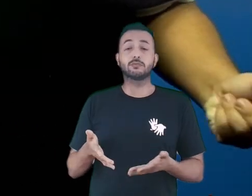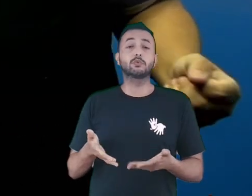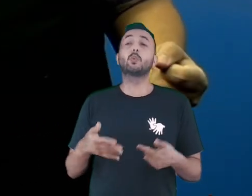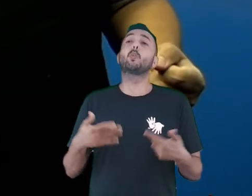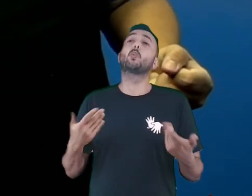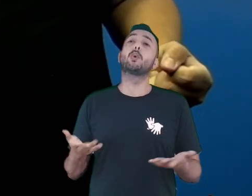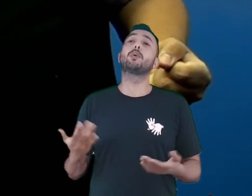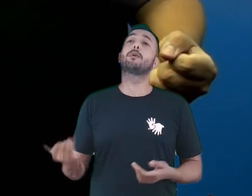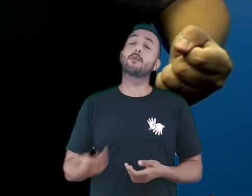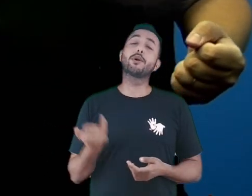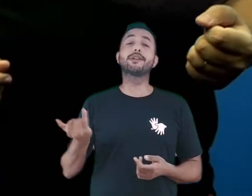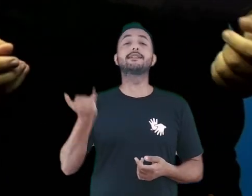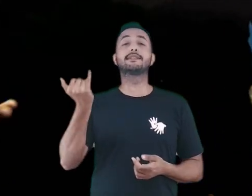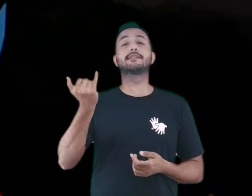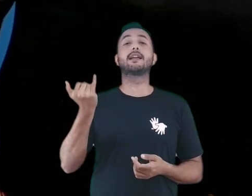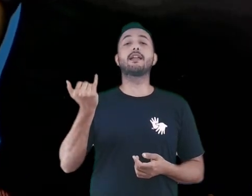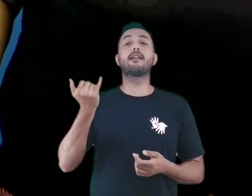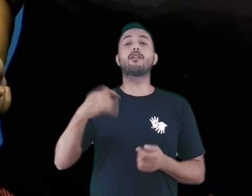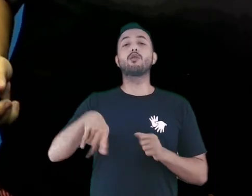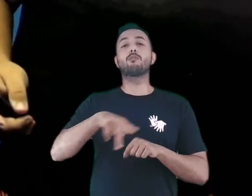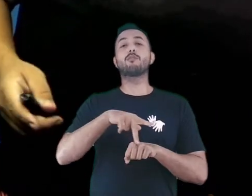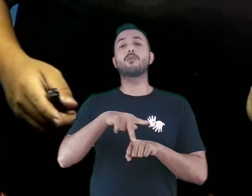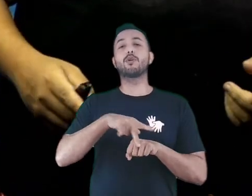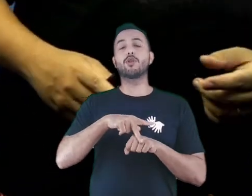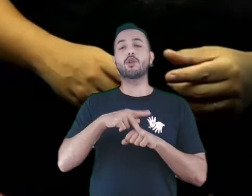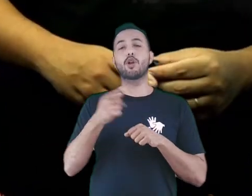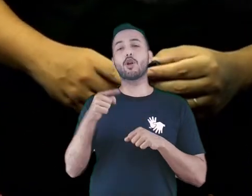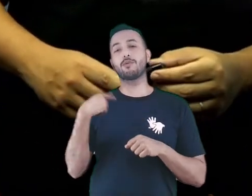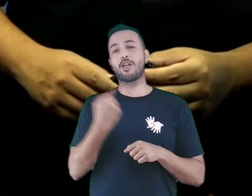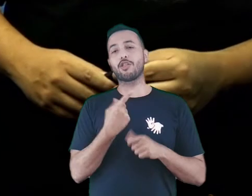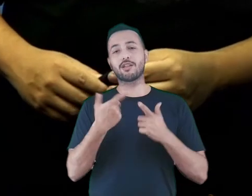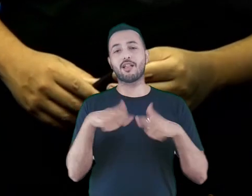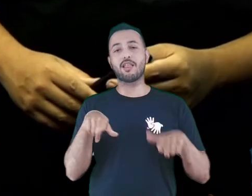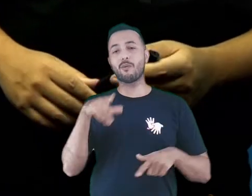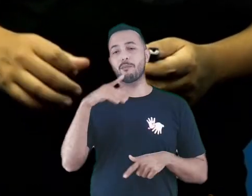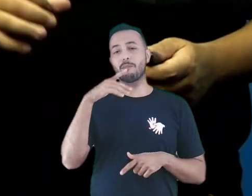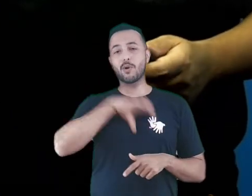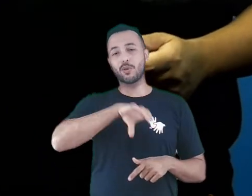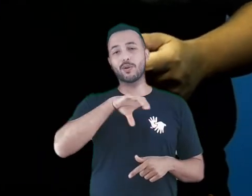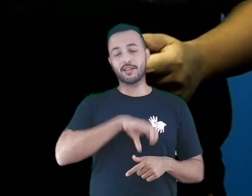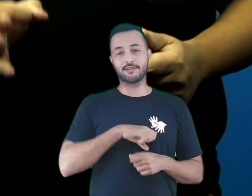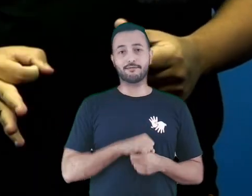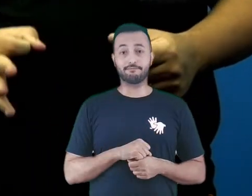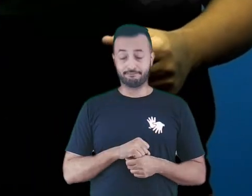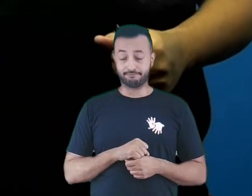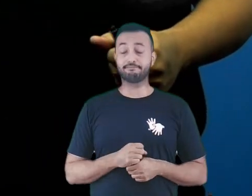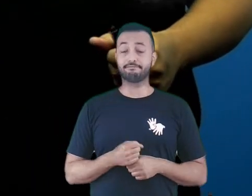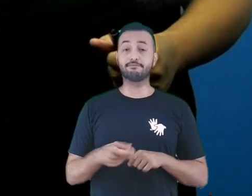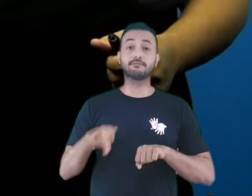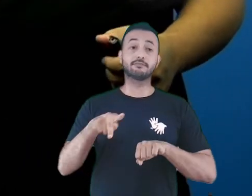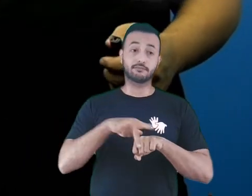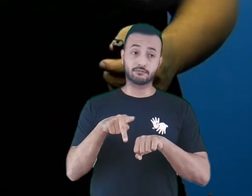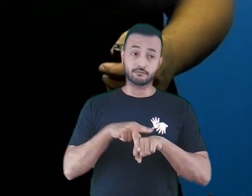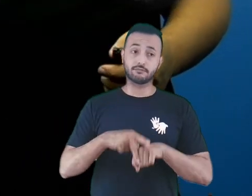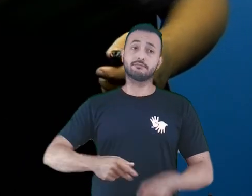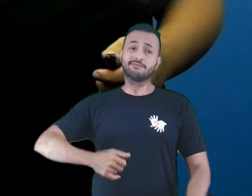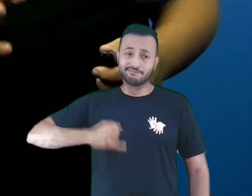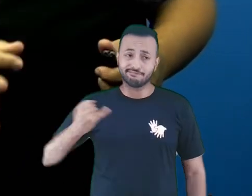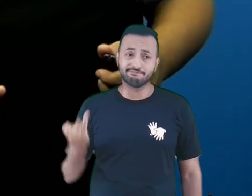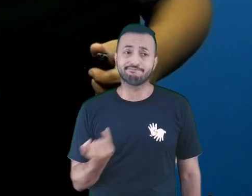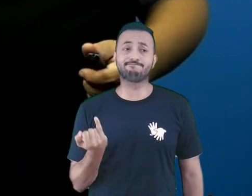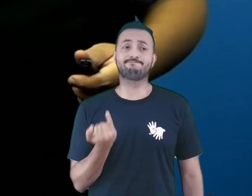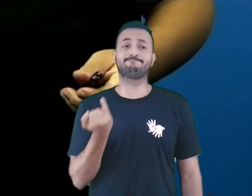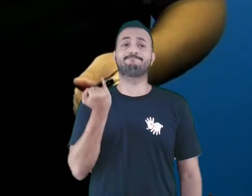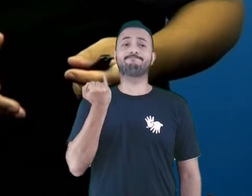qual a importância dos pronomes em nossa língua portuguesa? Os pronomes, eles são muito